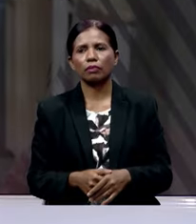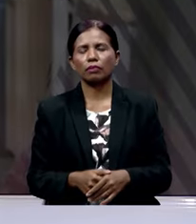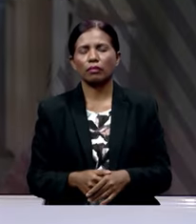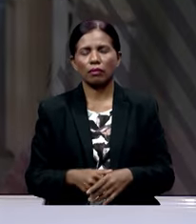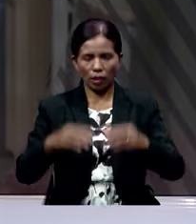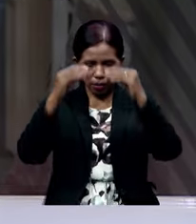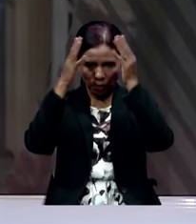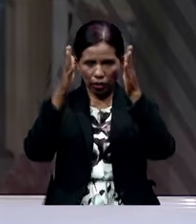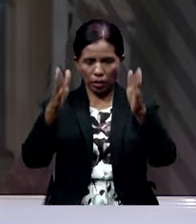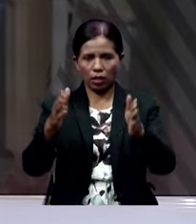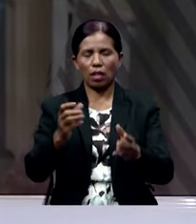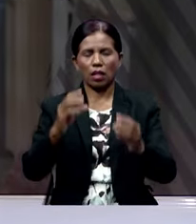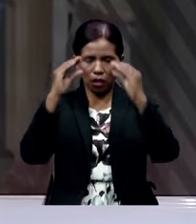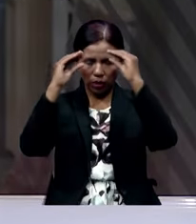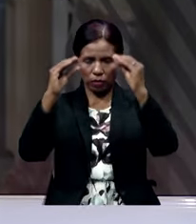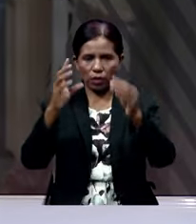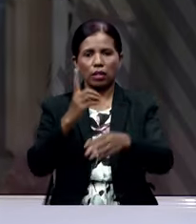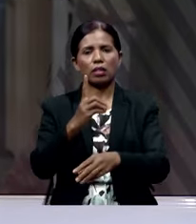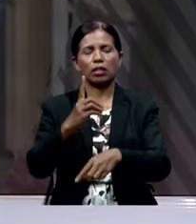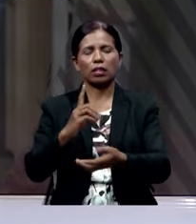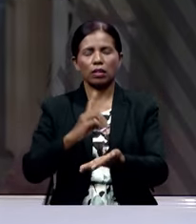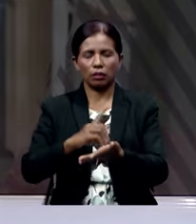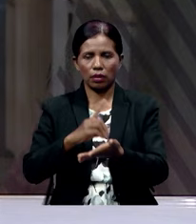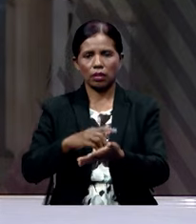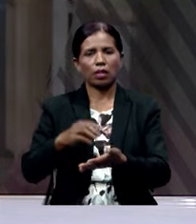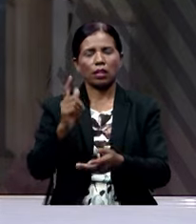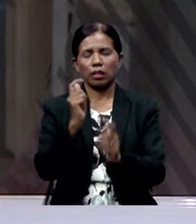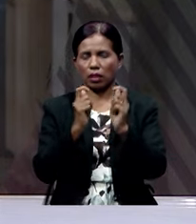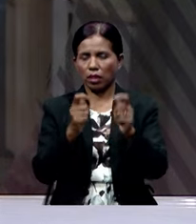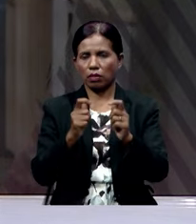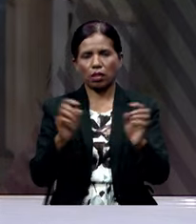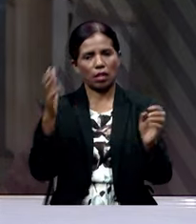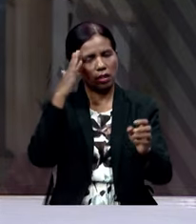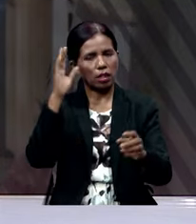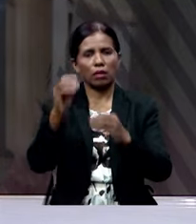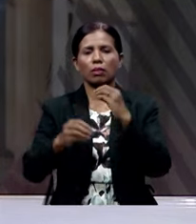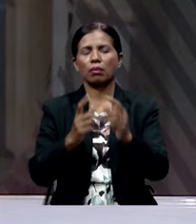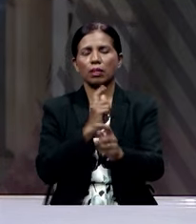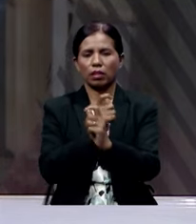Professor Sirene Beanorin Disciplina Tetun layak conhecimento Diak Baldian Tetun.